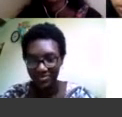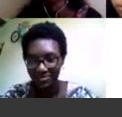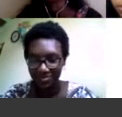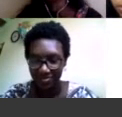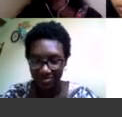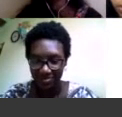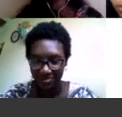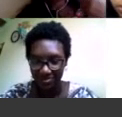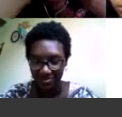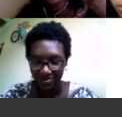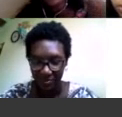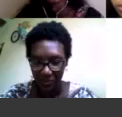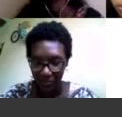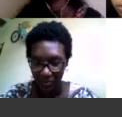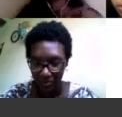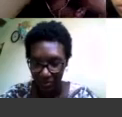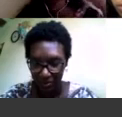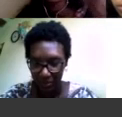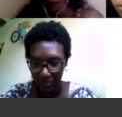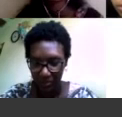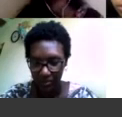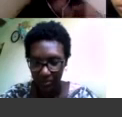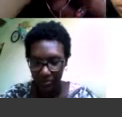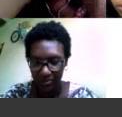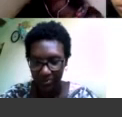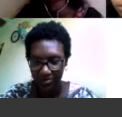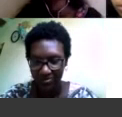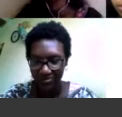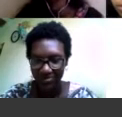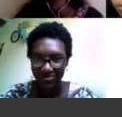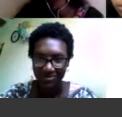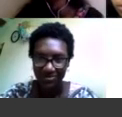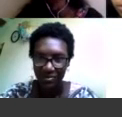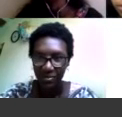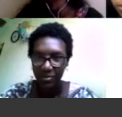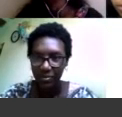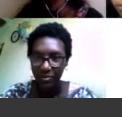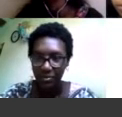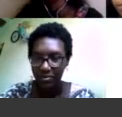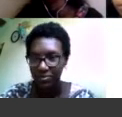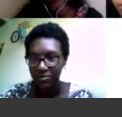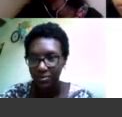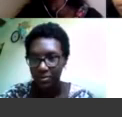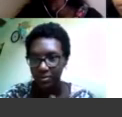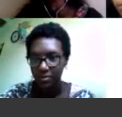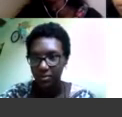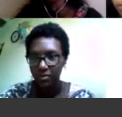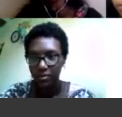condições remotas, trabalhando com a questão da memória, da afetividade, das literaturas, foi algo realmente